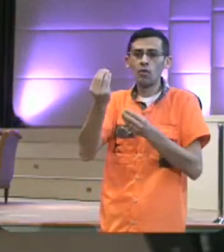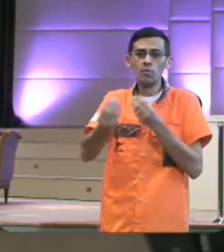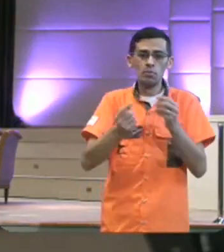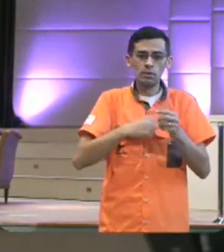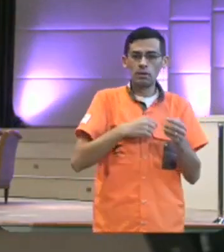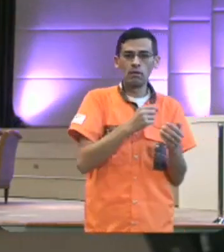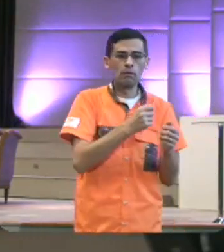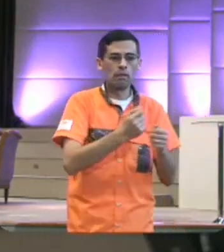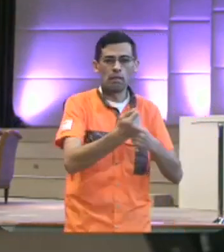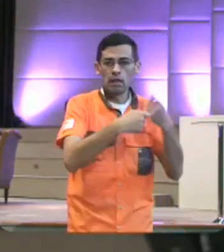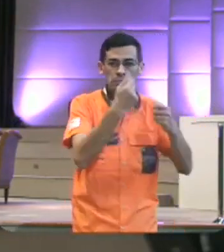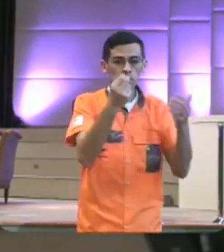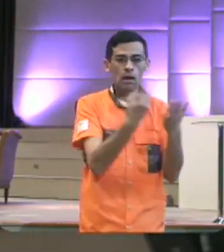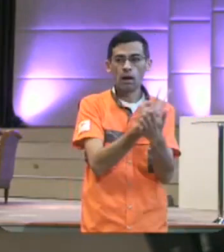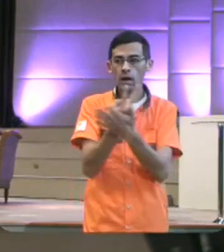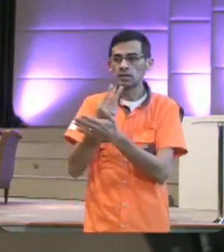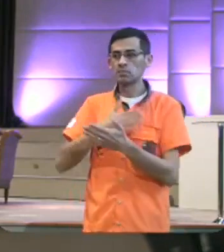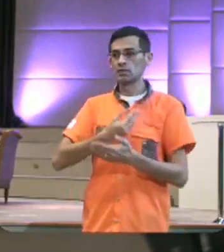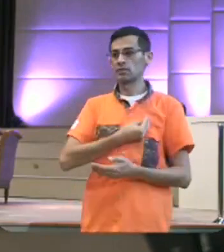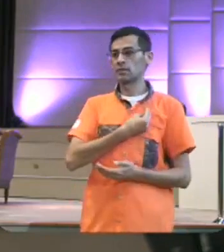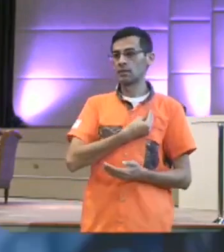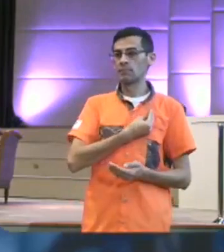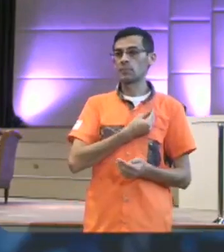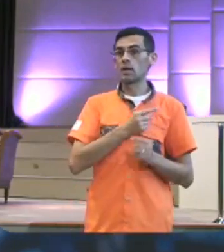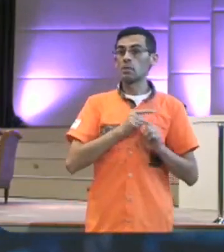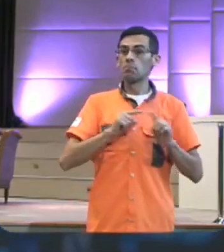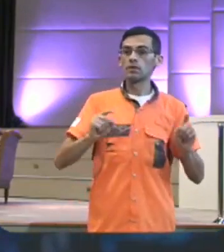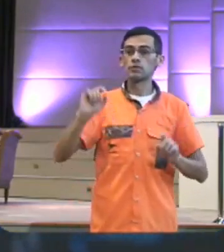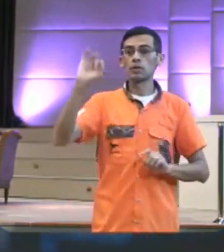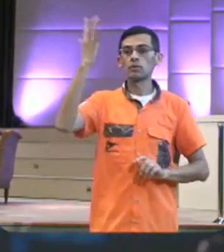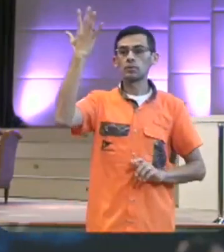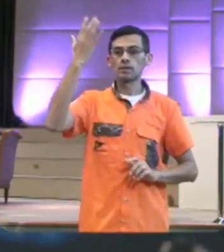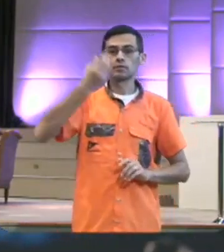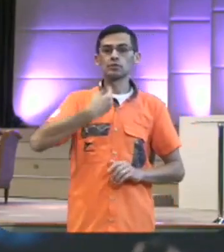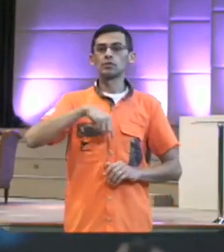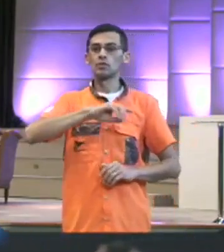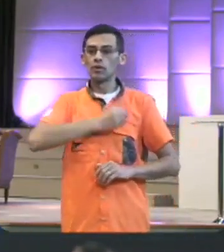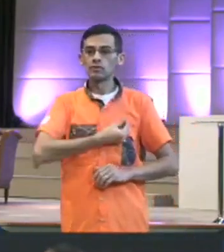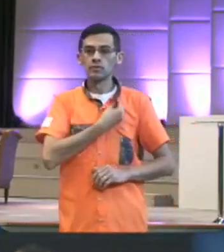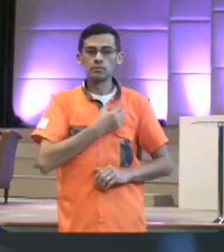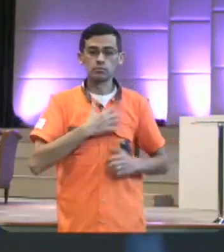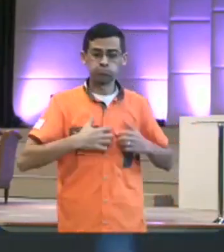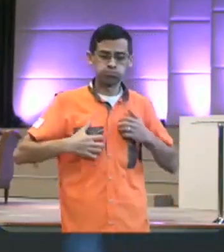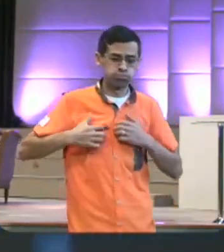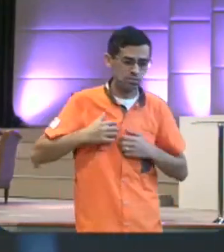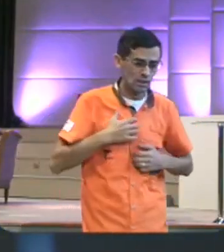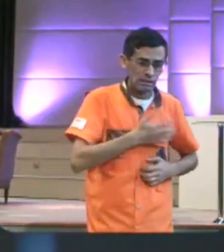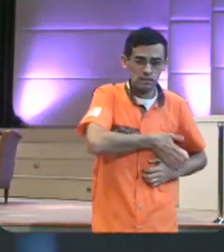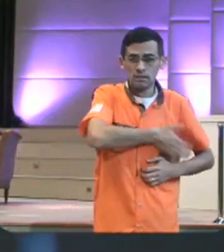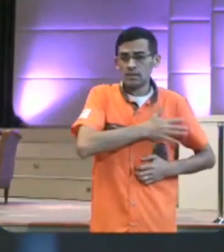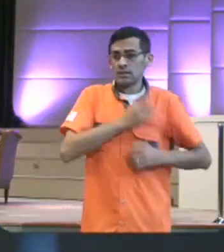situação dessa? E o que acontece é que a gente vive essa perturbação da